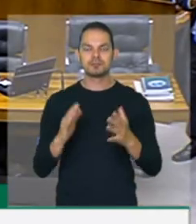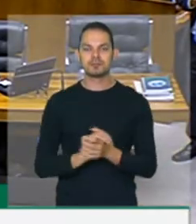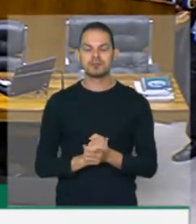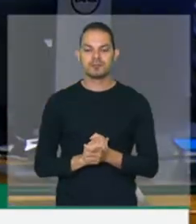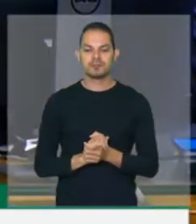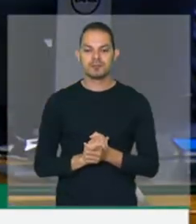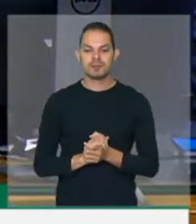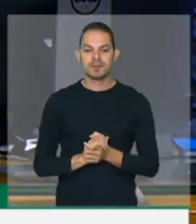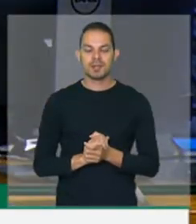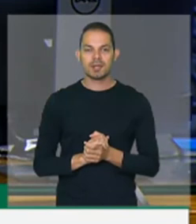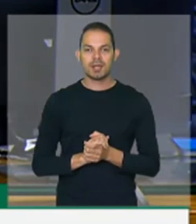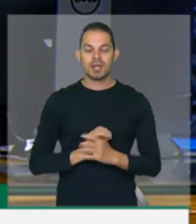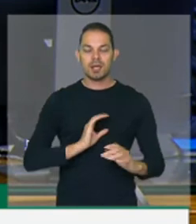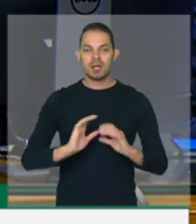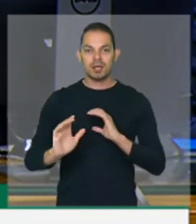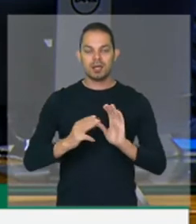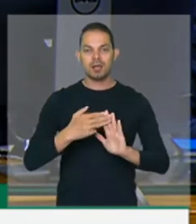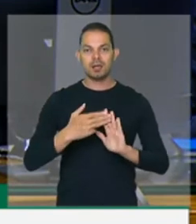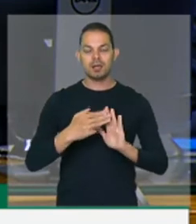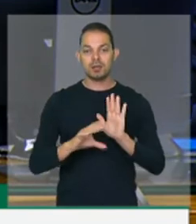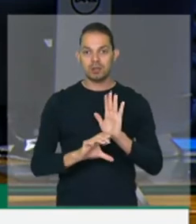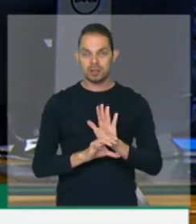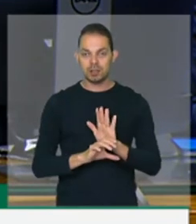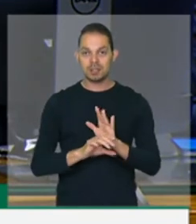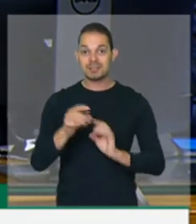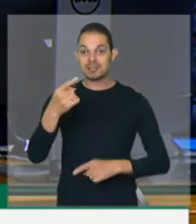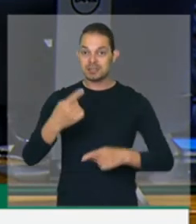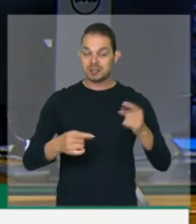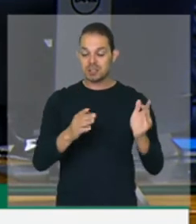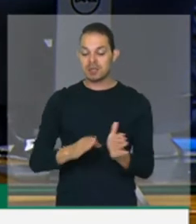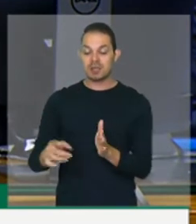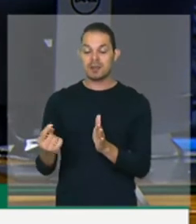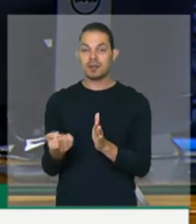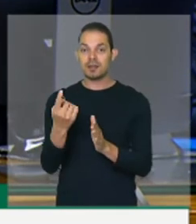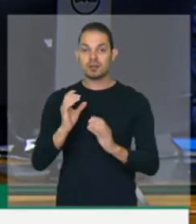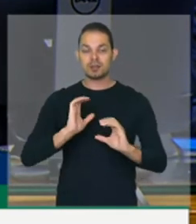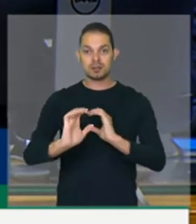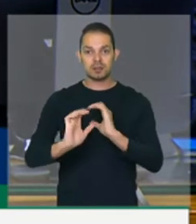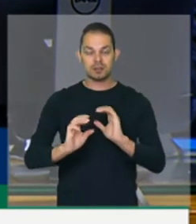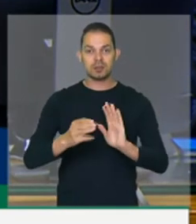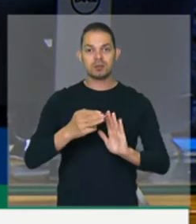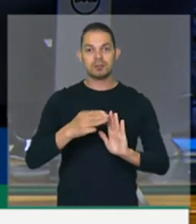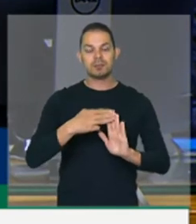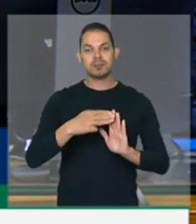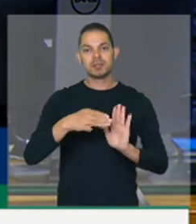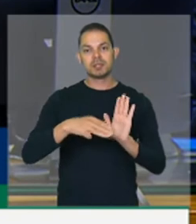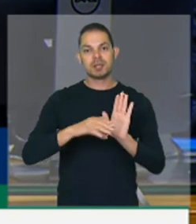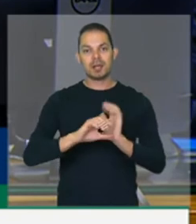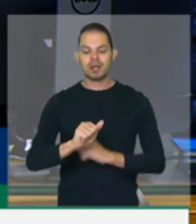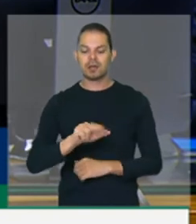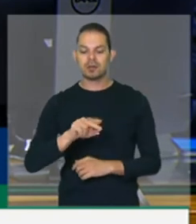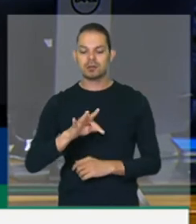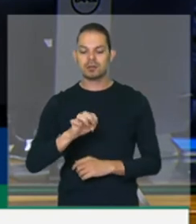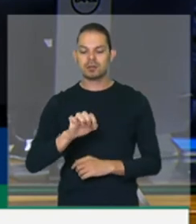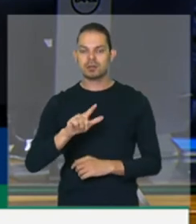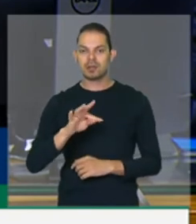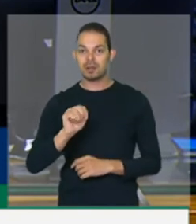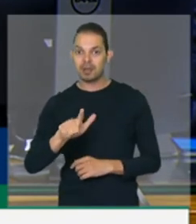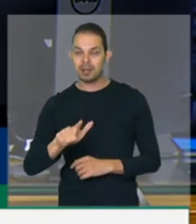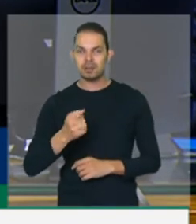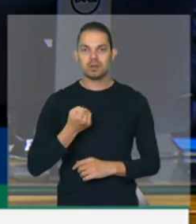Comunicação de medida cautelar, discussão e votação em turno único da comunicação da medida cautelar número 1 de 2021, que